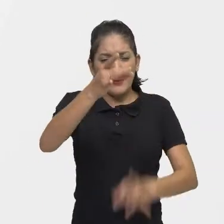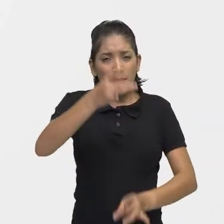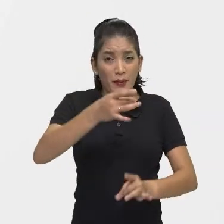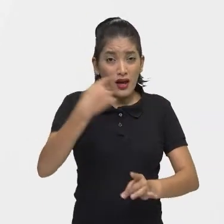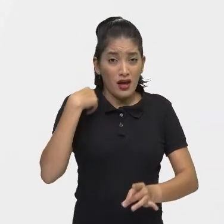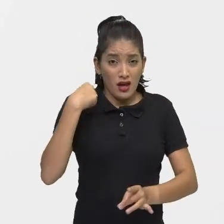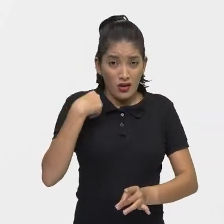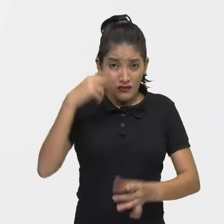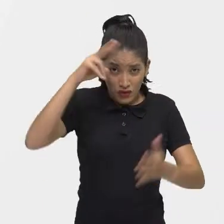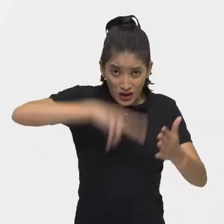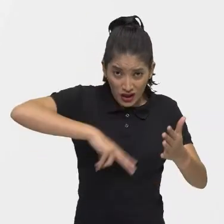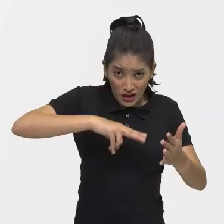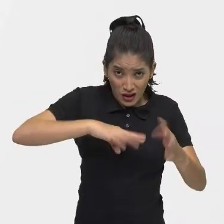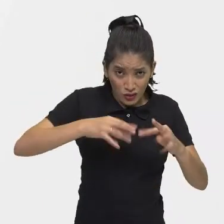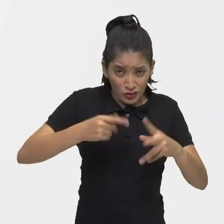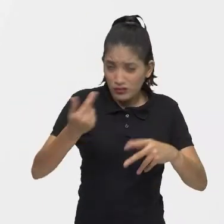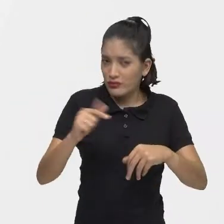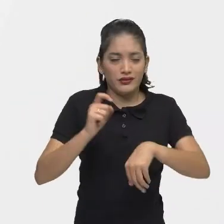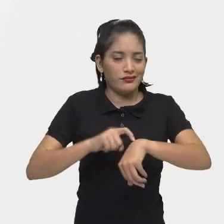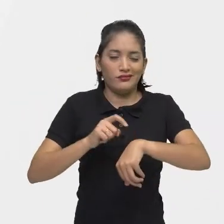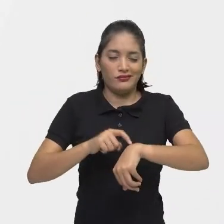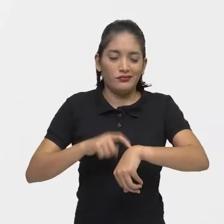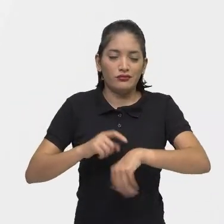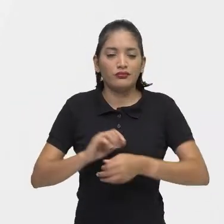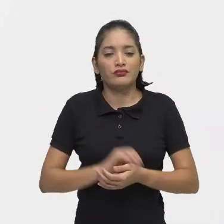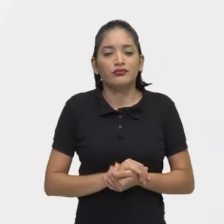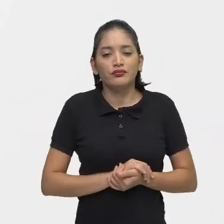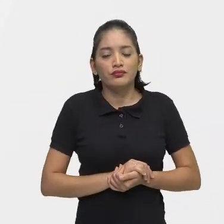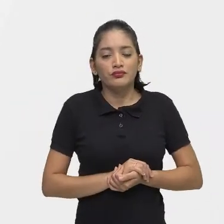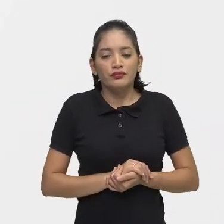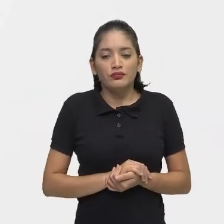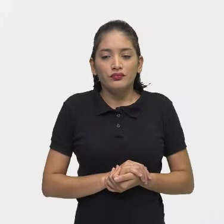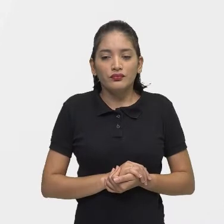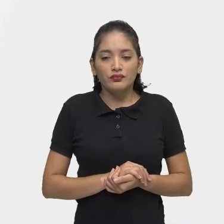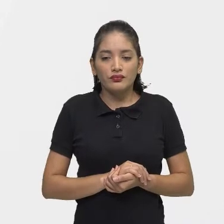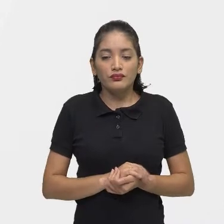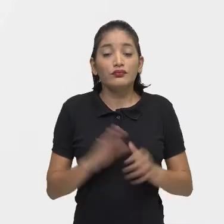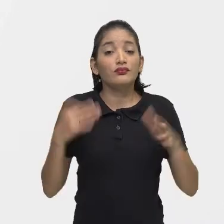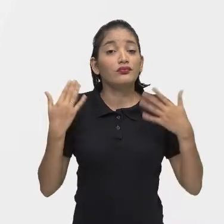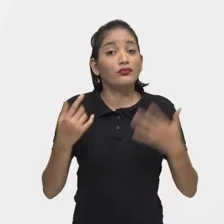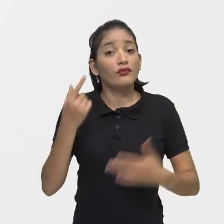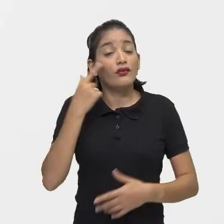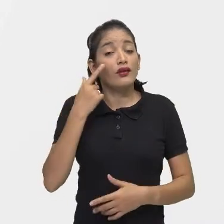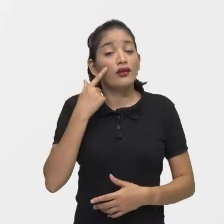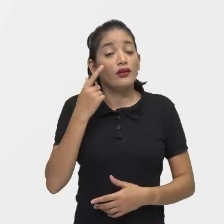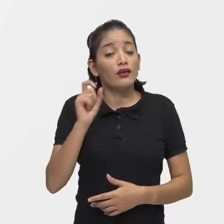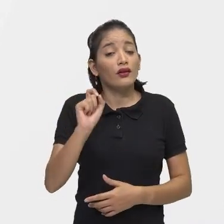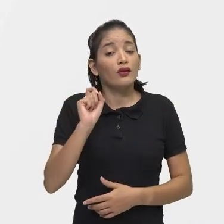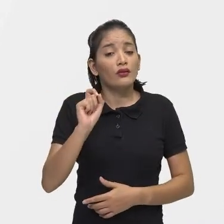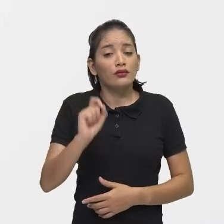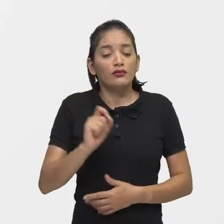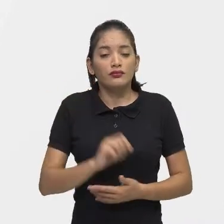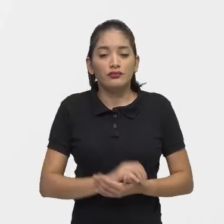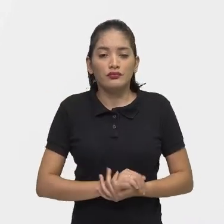todinho? Não vou, porque você não vai ter tempo para isso, tá bom? Então, vejam aqui que eu tenho